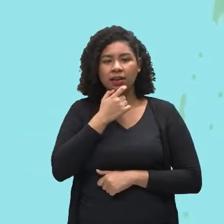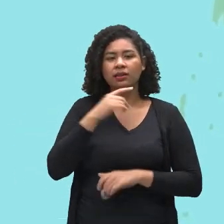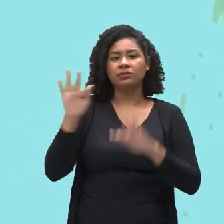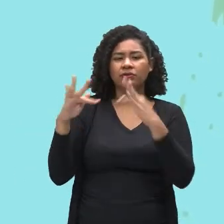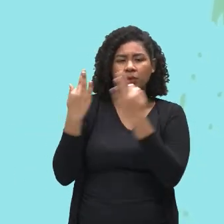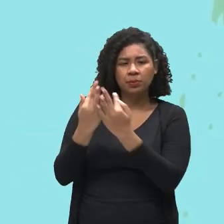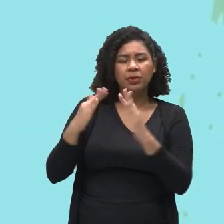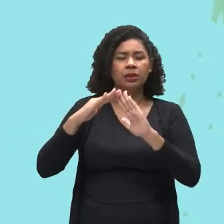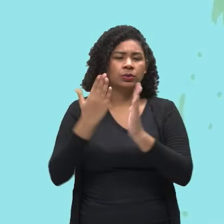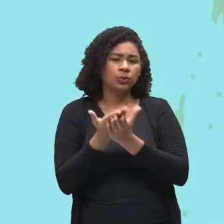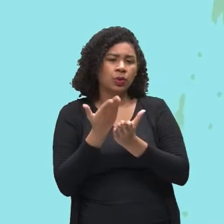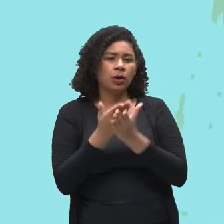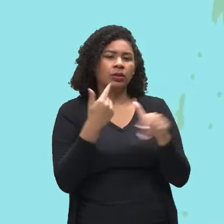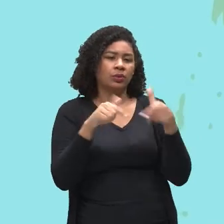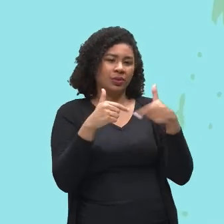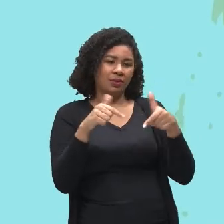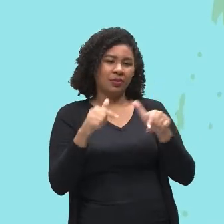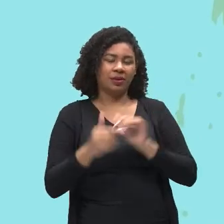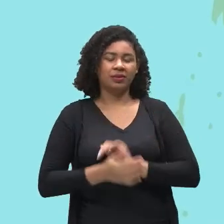nas escolas, etc.